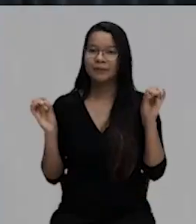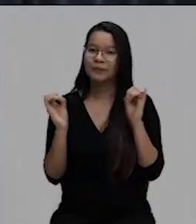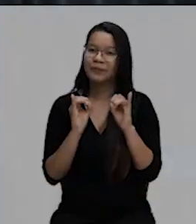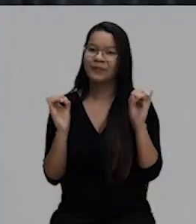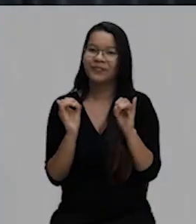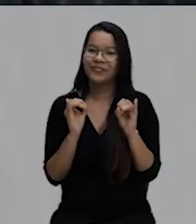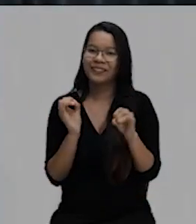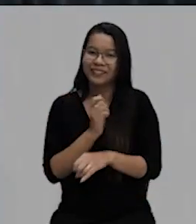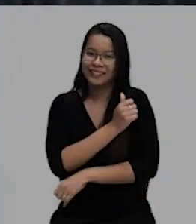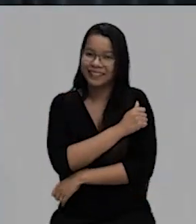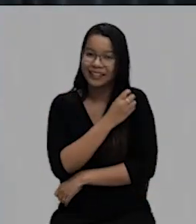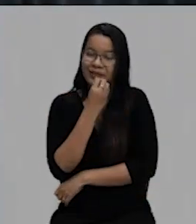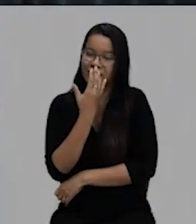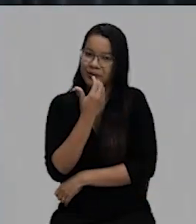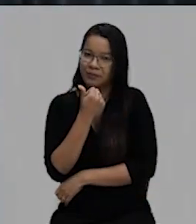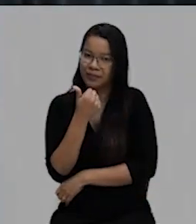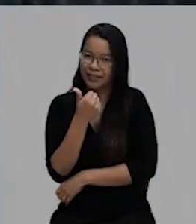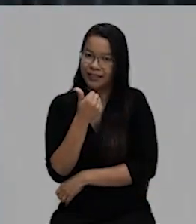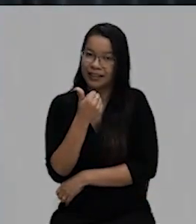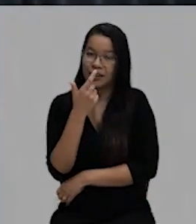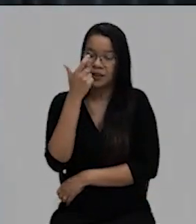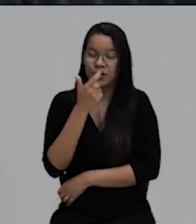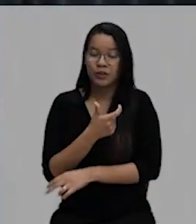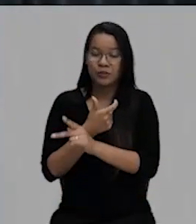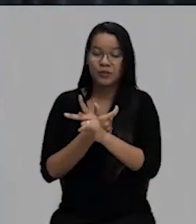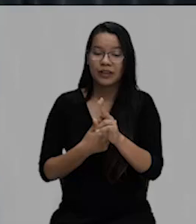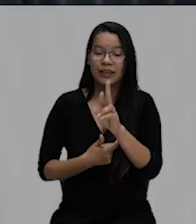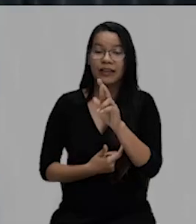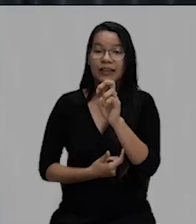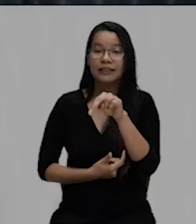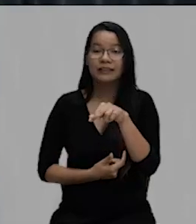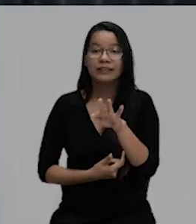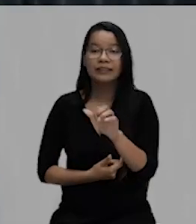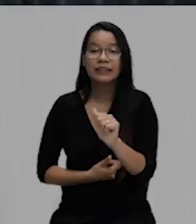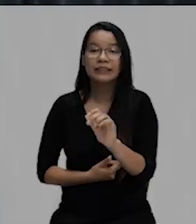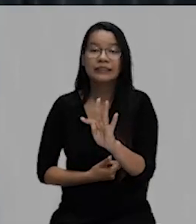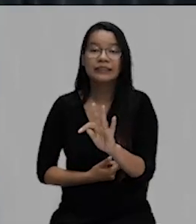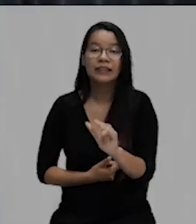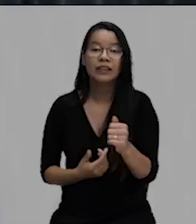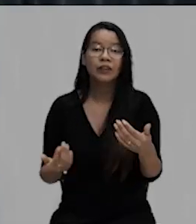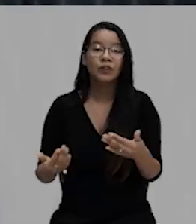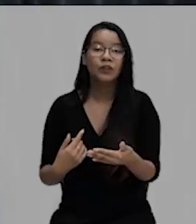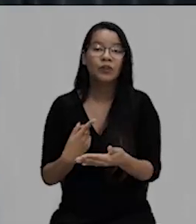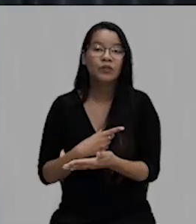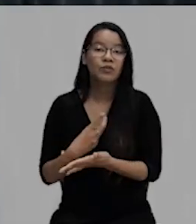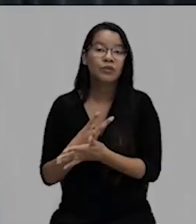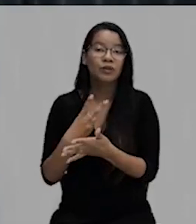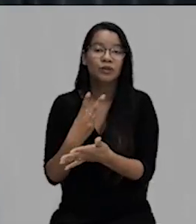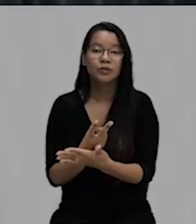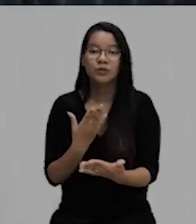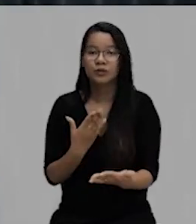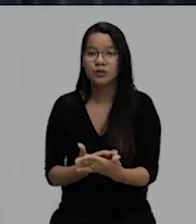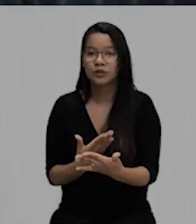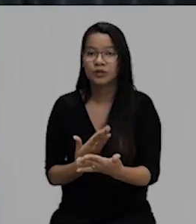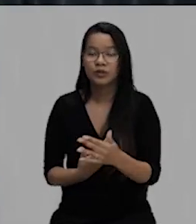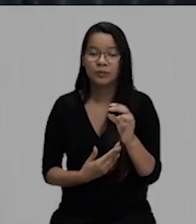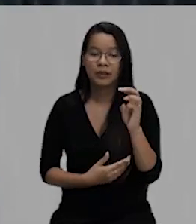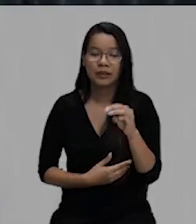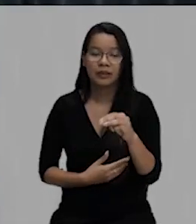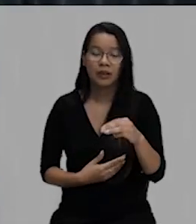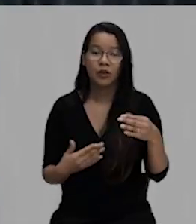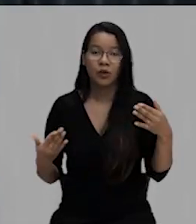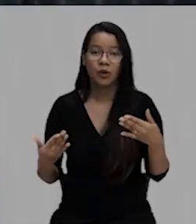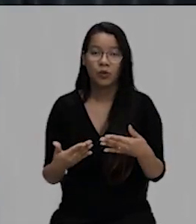meus amores, tudo bem com vocês? Eu sou a professora Renata Fex e hoje nós vamos dar continuidade aos nossos estudos de matemática. Hoje